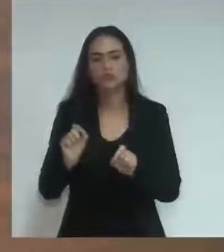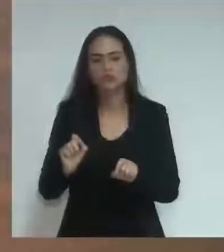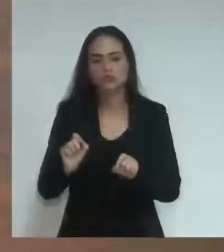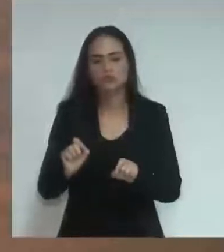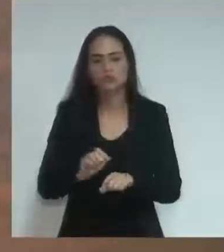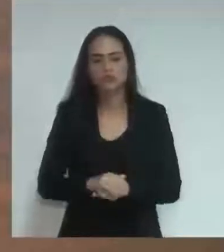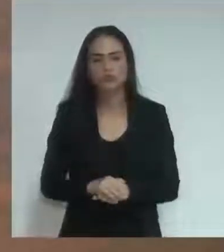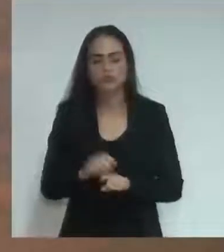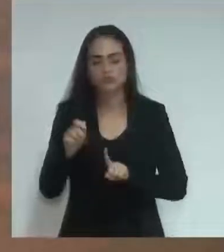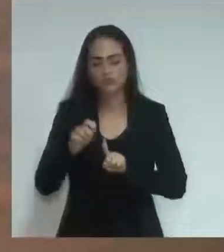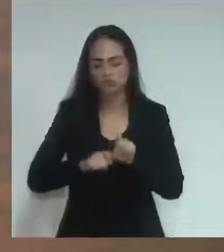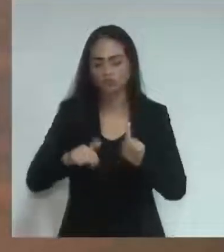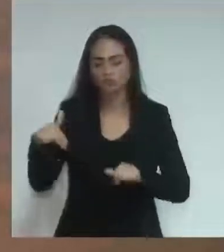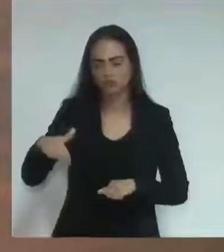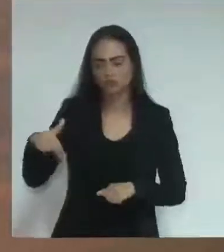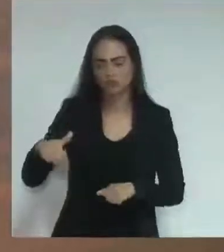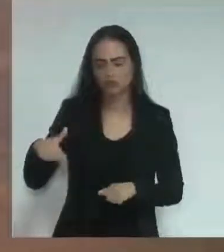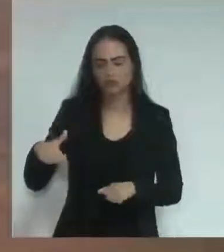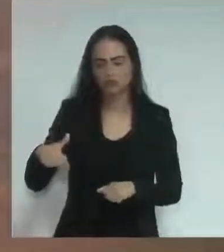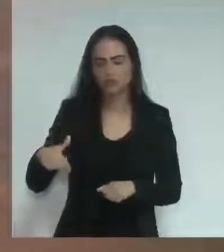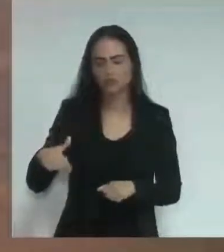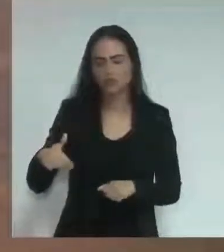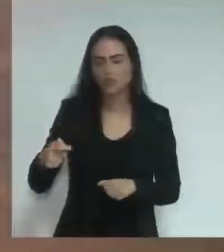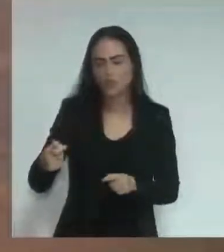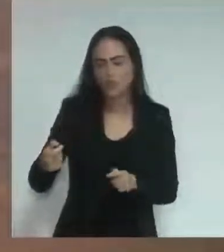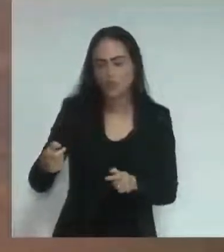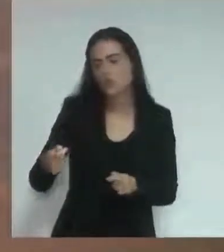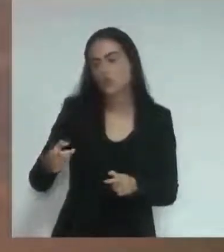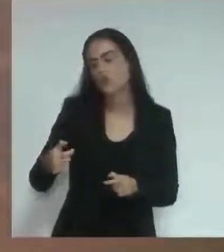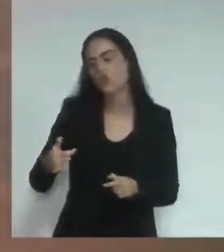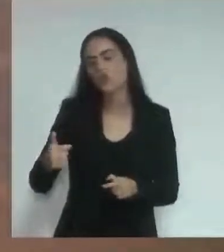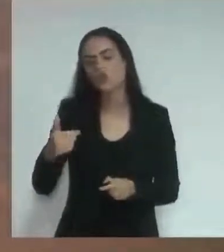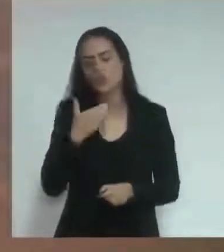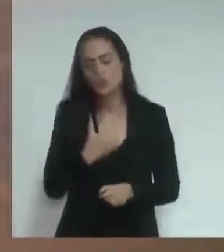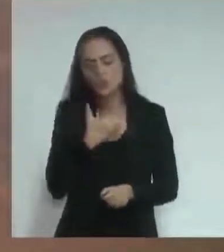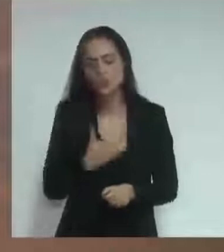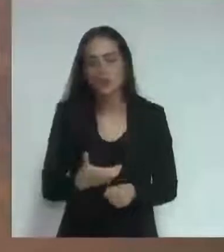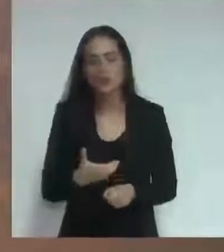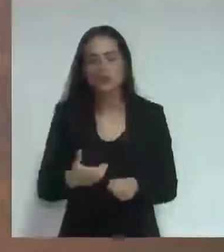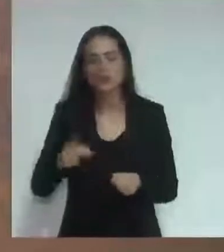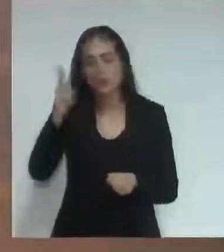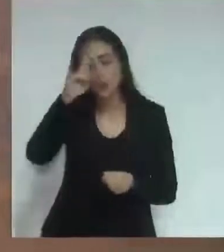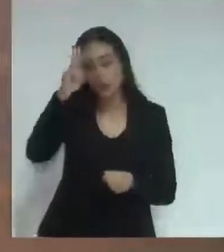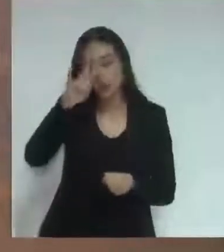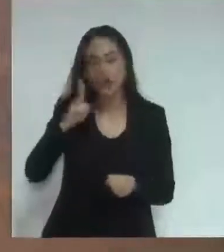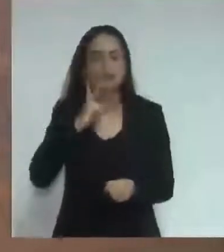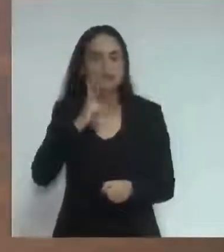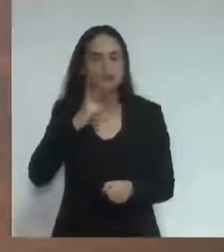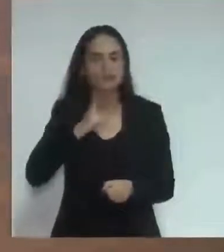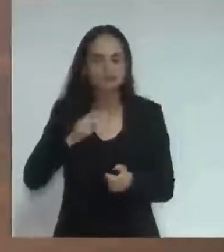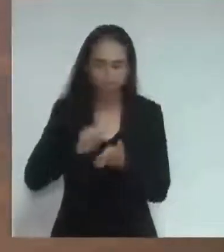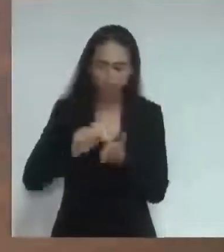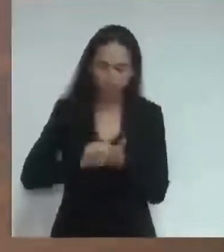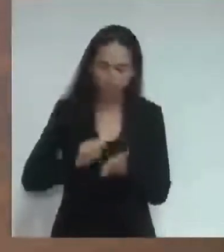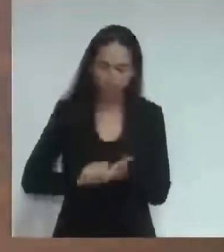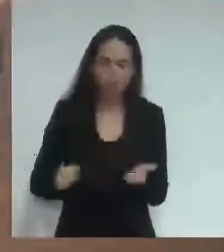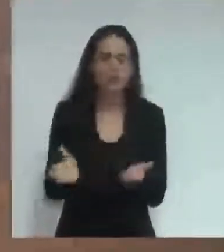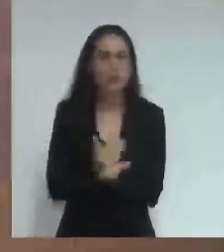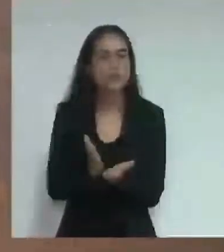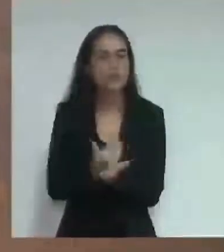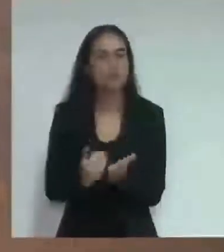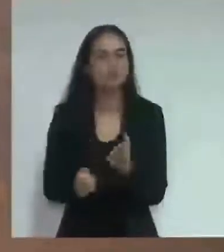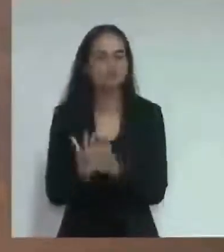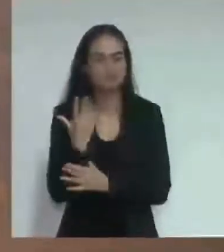a escrita de um livro sobre a história de Vinhedo, né? Sobre como Vinhedo surgiu, de onde Vinhedo veio, com detalhes, né? E não só